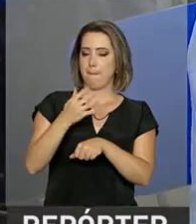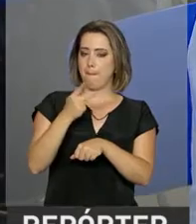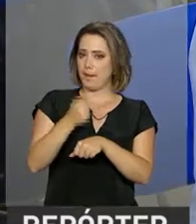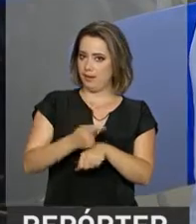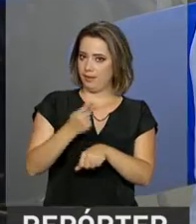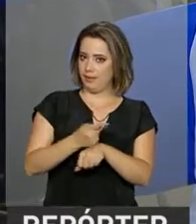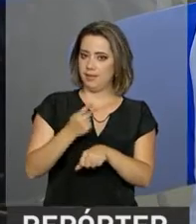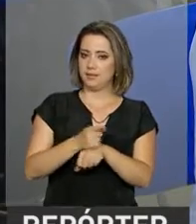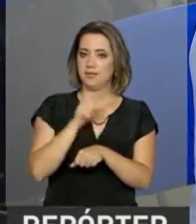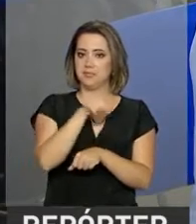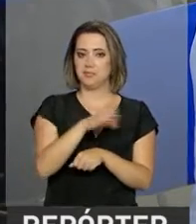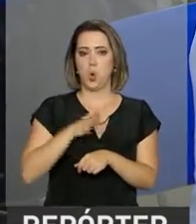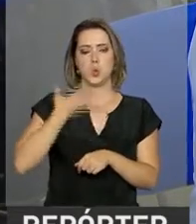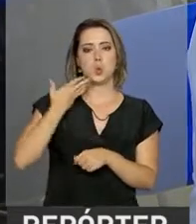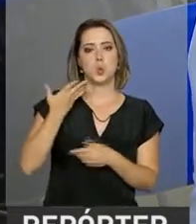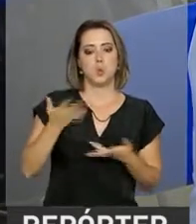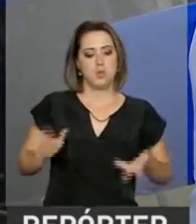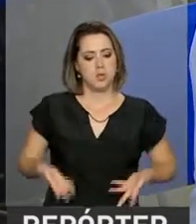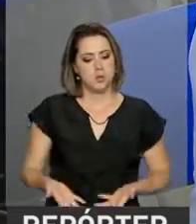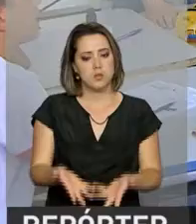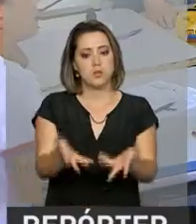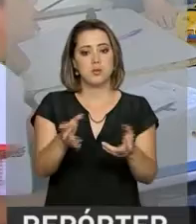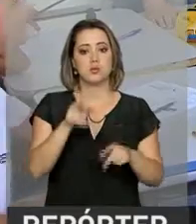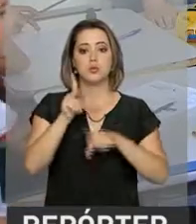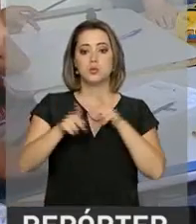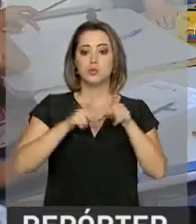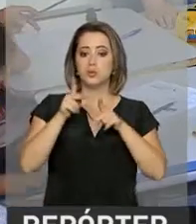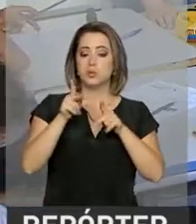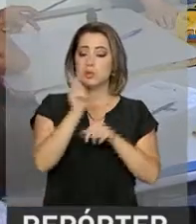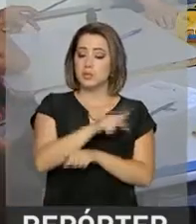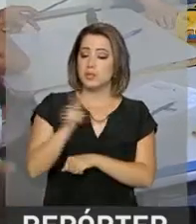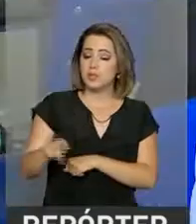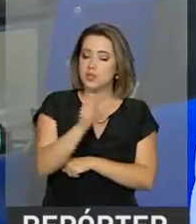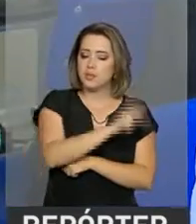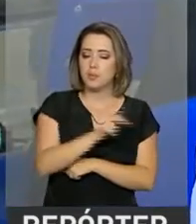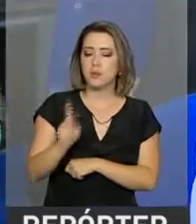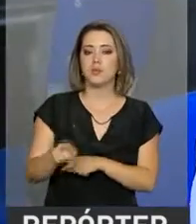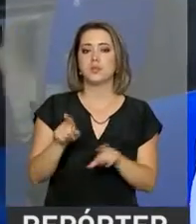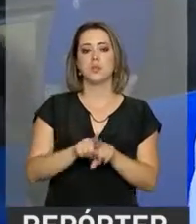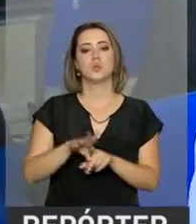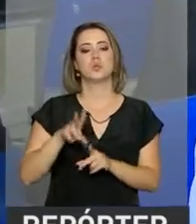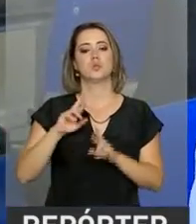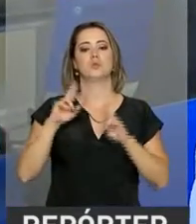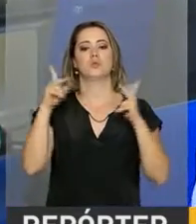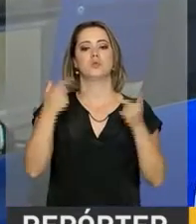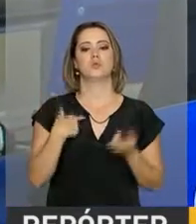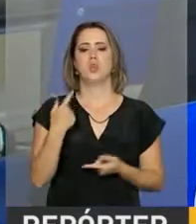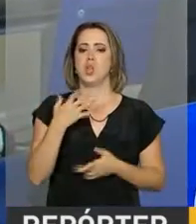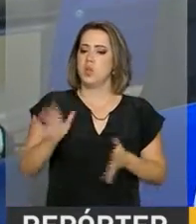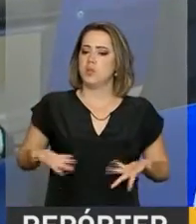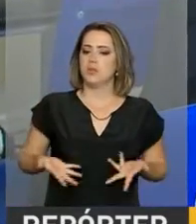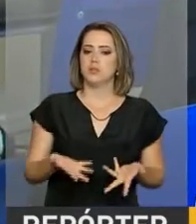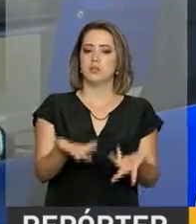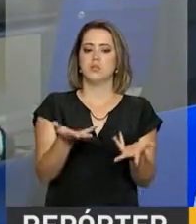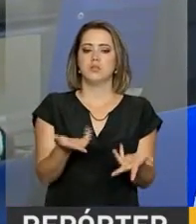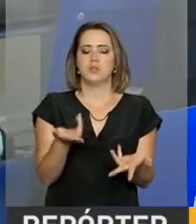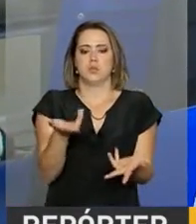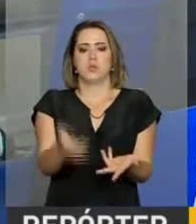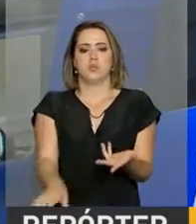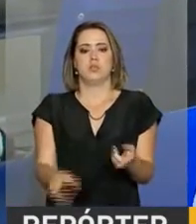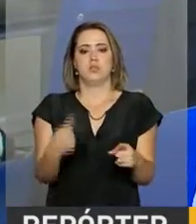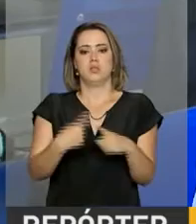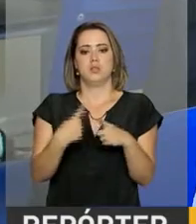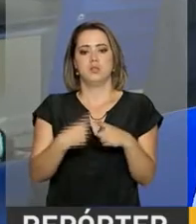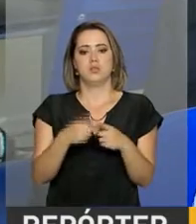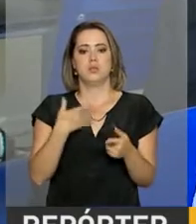surpresa. Segundo ele, o incentivo das professoras fez toda a diferença. Foi só incentivo, eu nem queria, por causa que